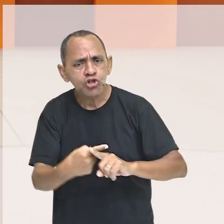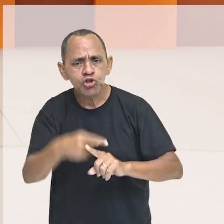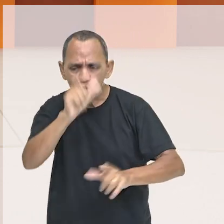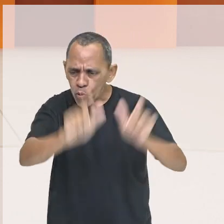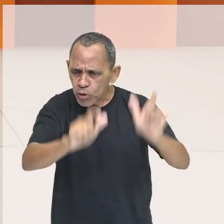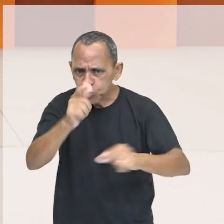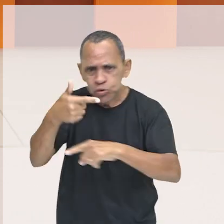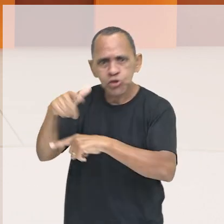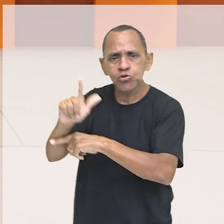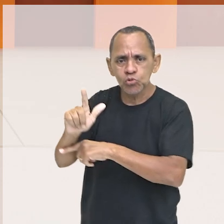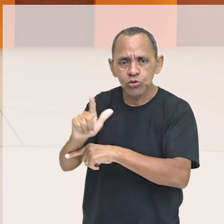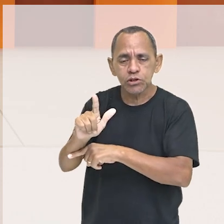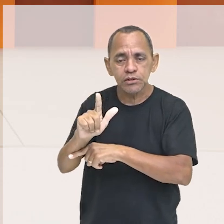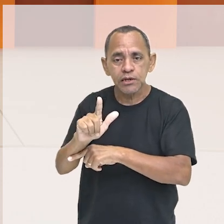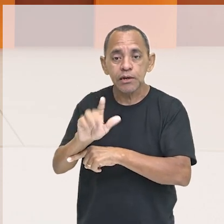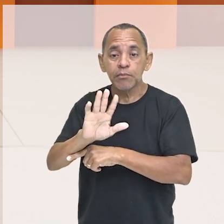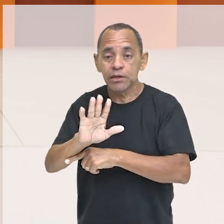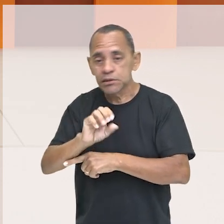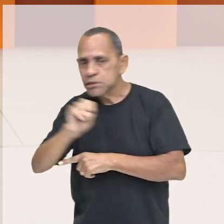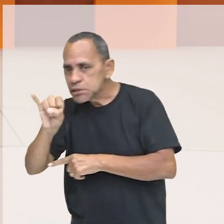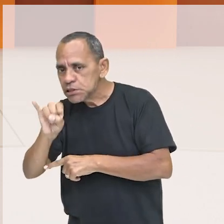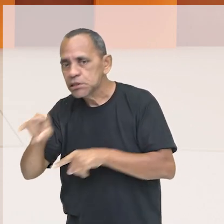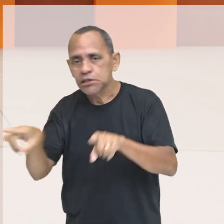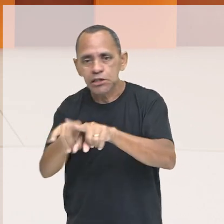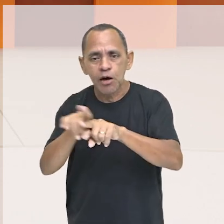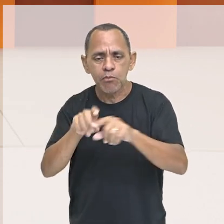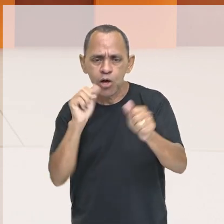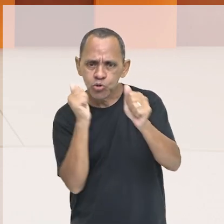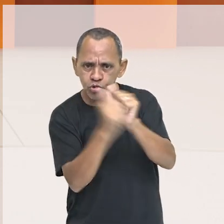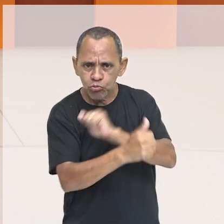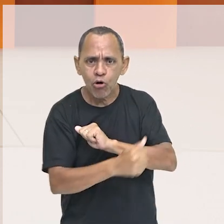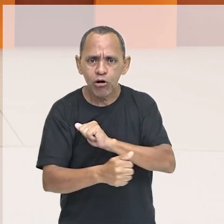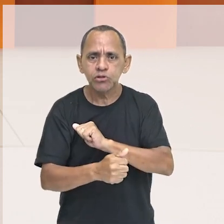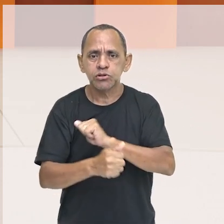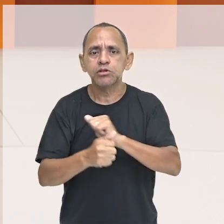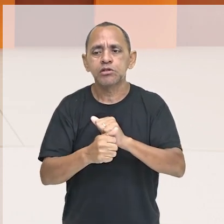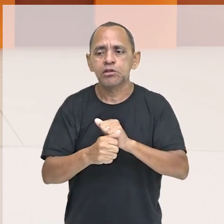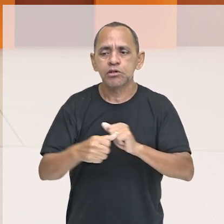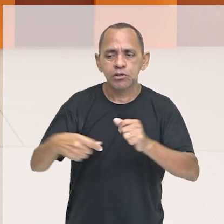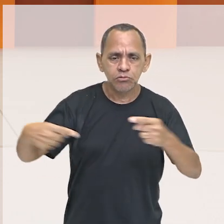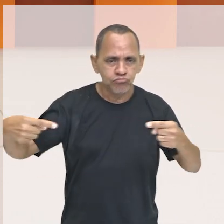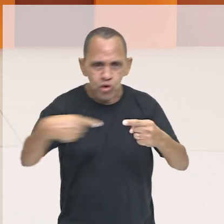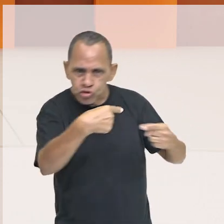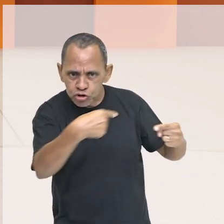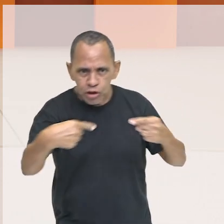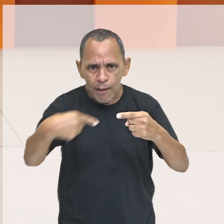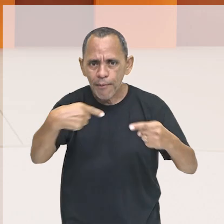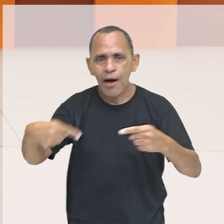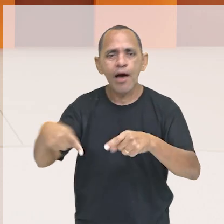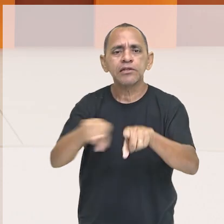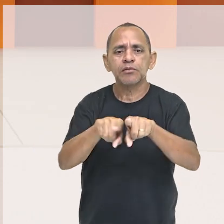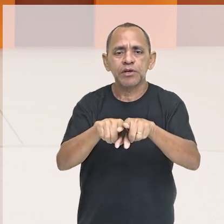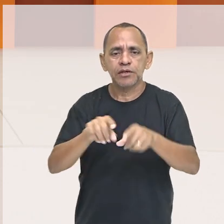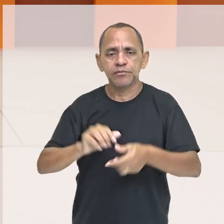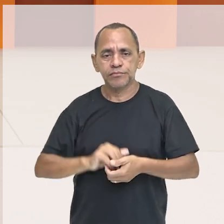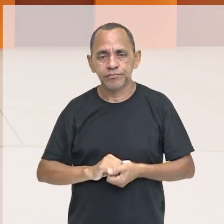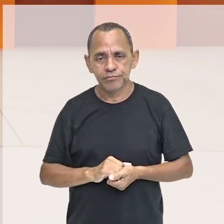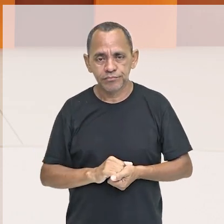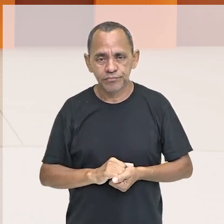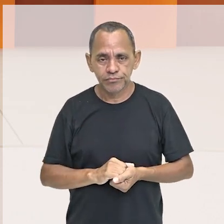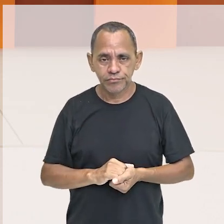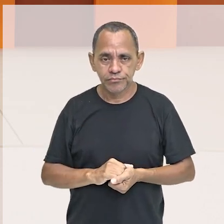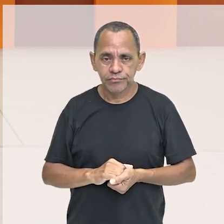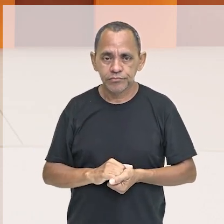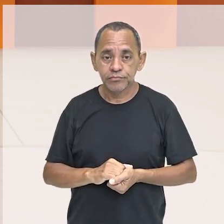você pratica um esporte, você está também competindo com aquela outra, né, com um grupo, com outra equipe. Então, a competição. Ou